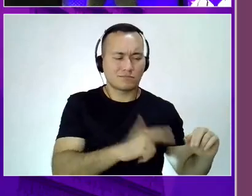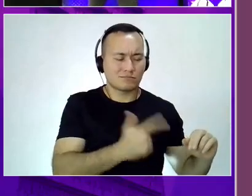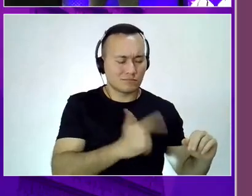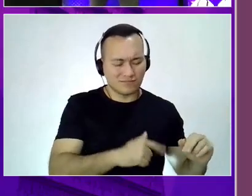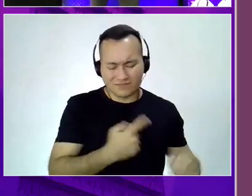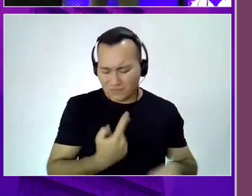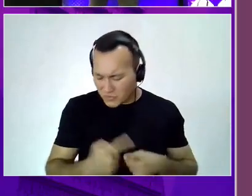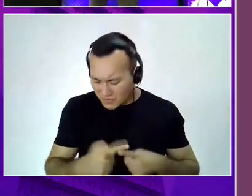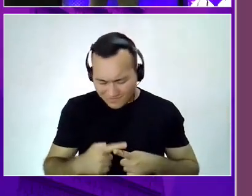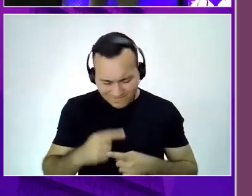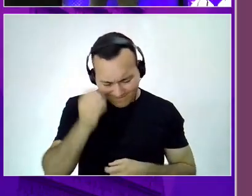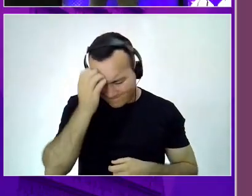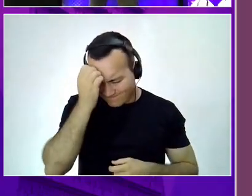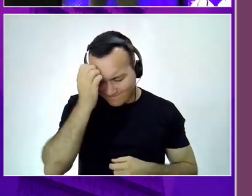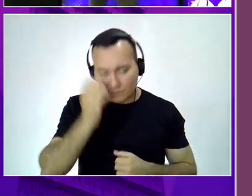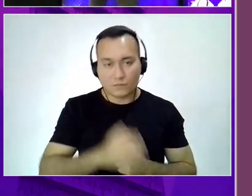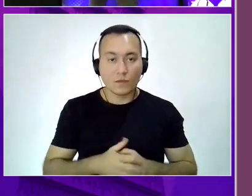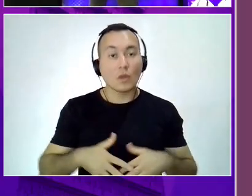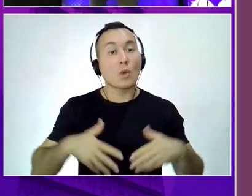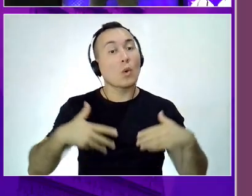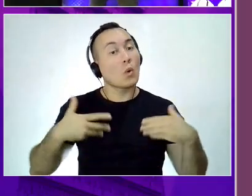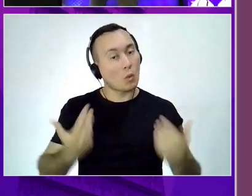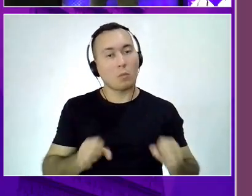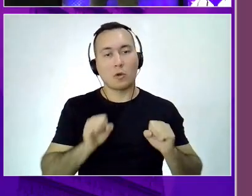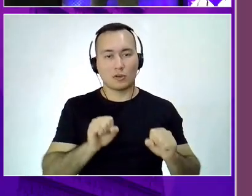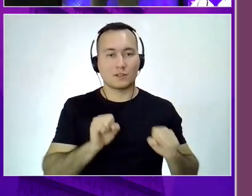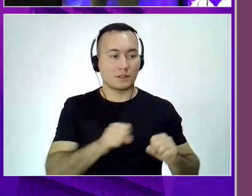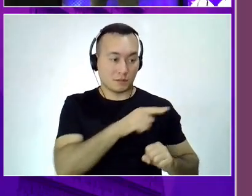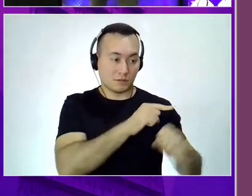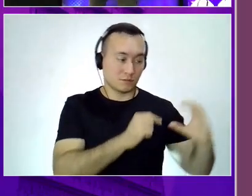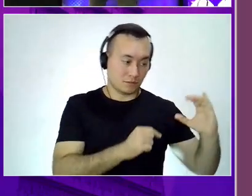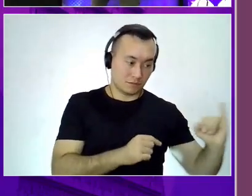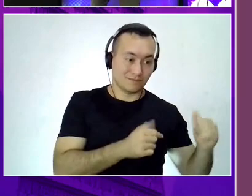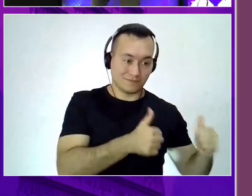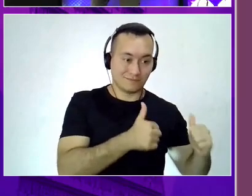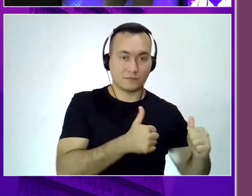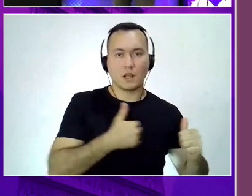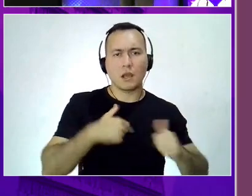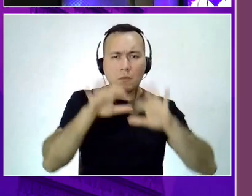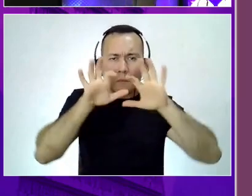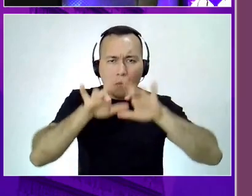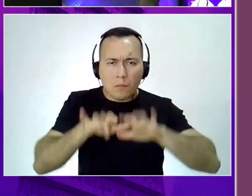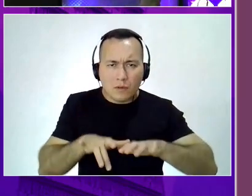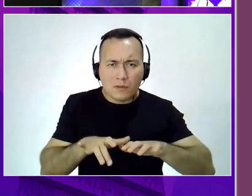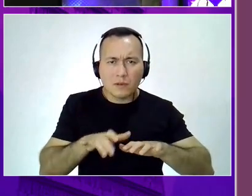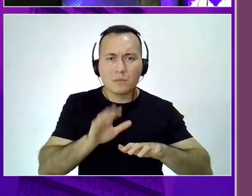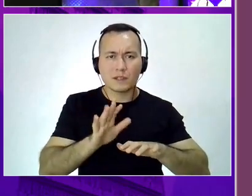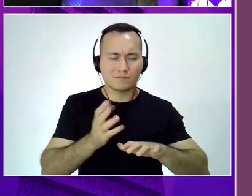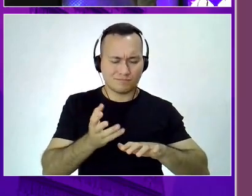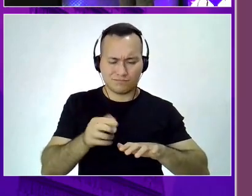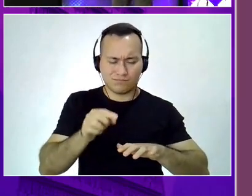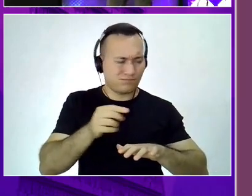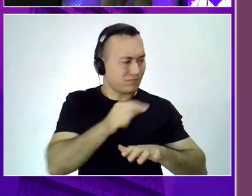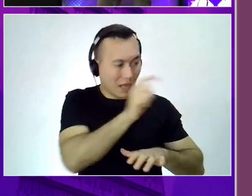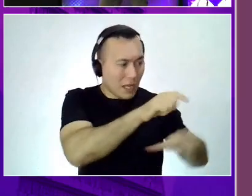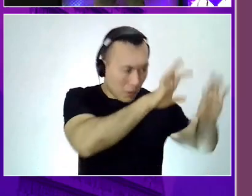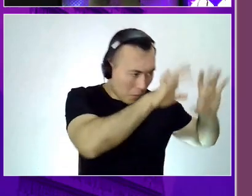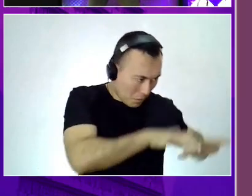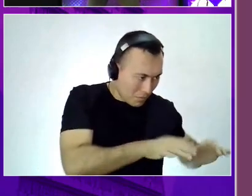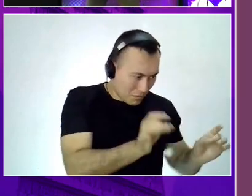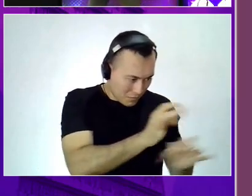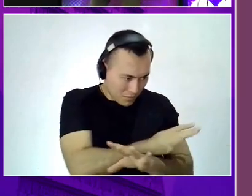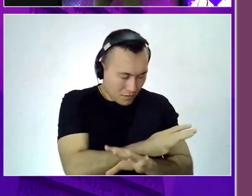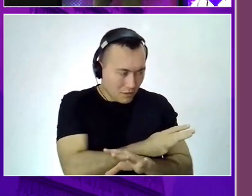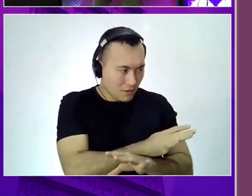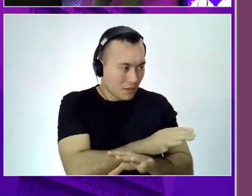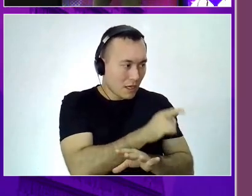funciona no CI e não funciona na máquina local. Pô, cara, codei aqui, não estou conseguindo fazer rodar na minha máquina, cara. Pô, vou subir o código para rodar no CI. Aí